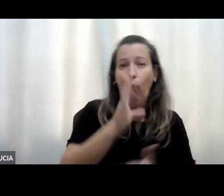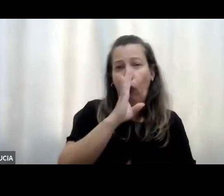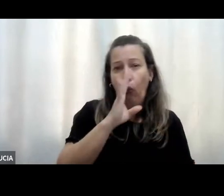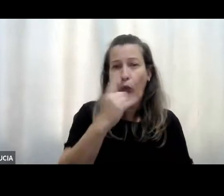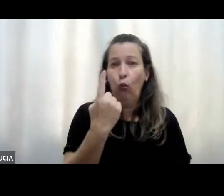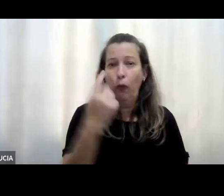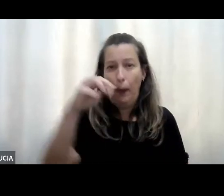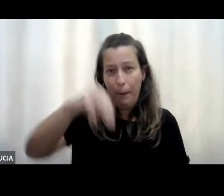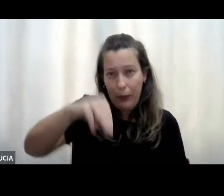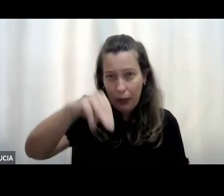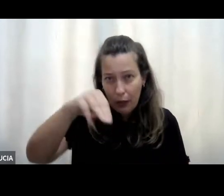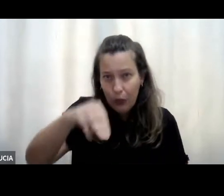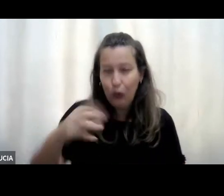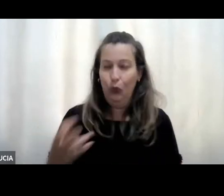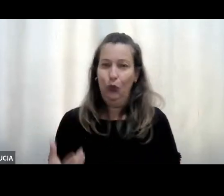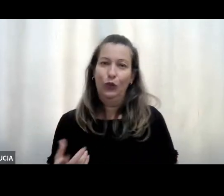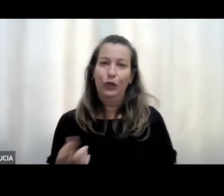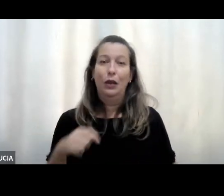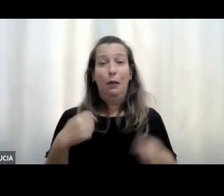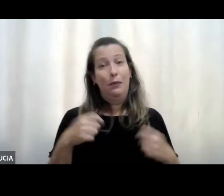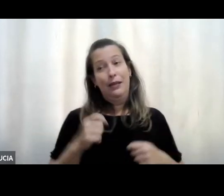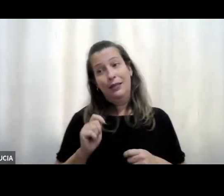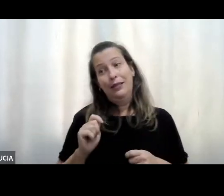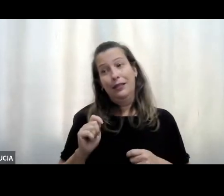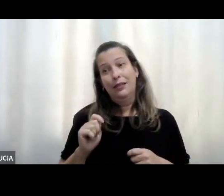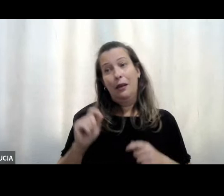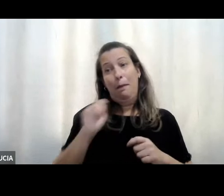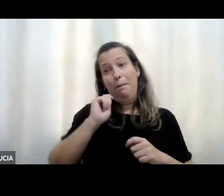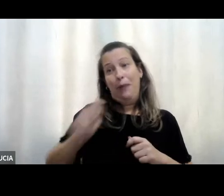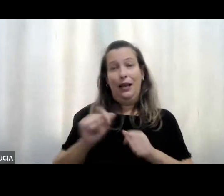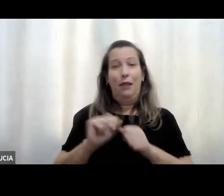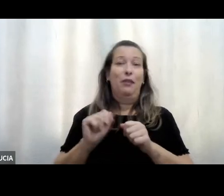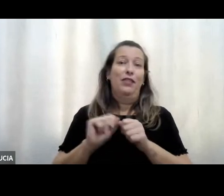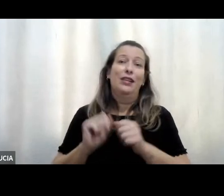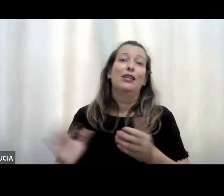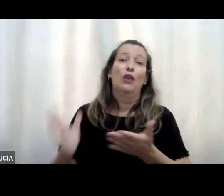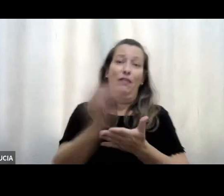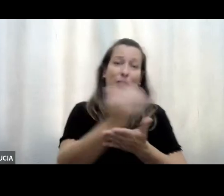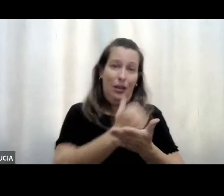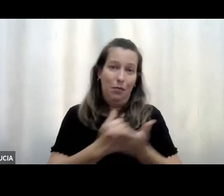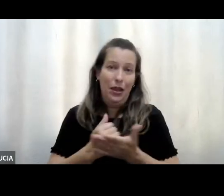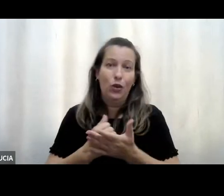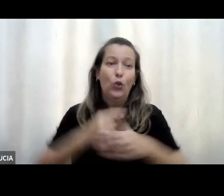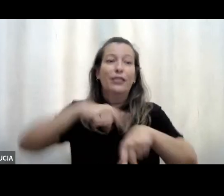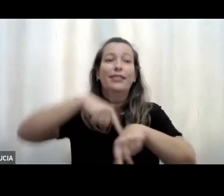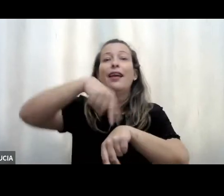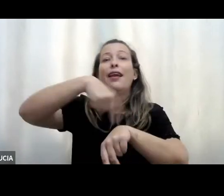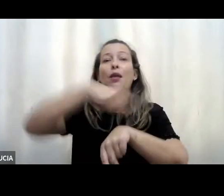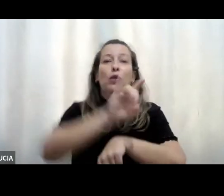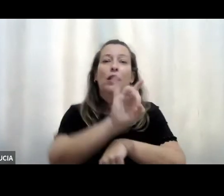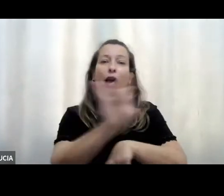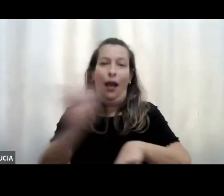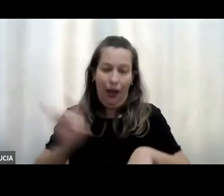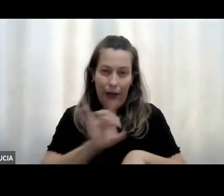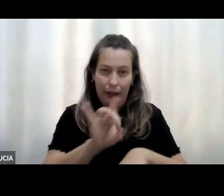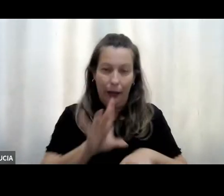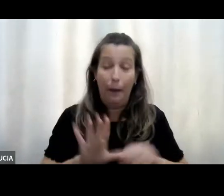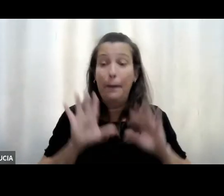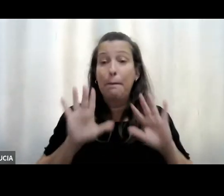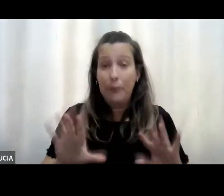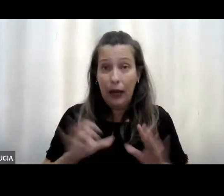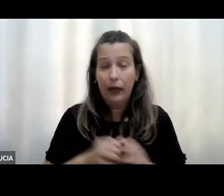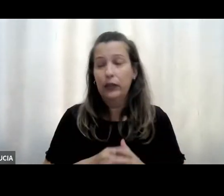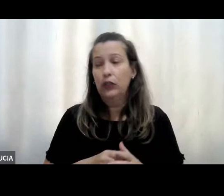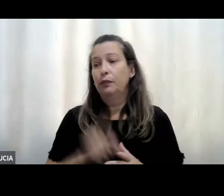pagar mais um dinheirinho para poder saber exatamente quantos ficam em cada tempo. Mas, segundo o próprio pessoal do Ibope,